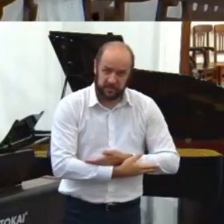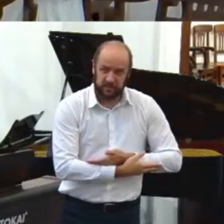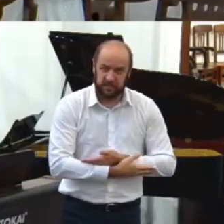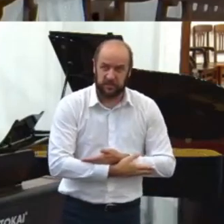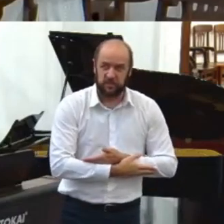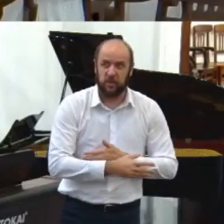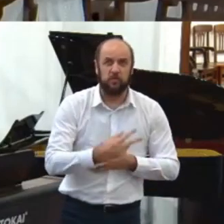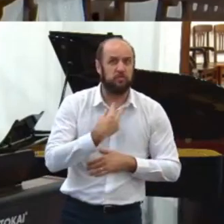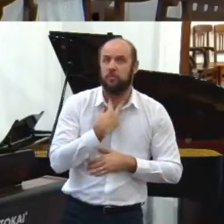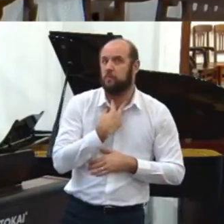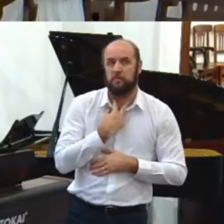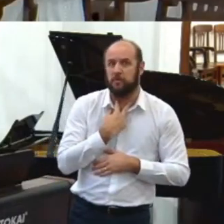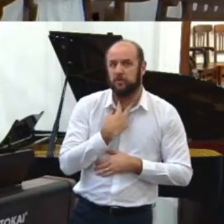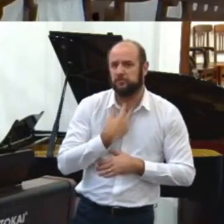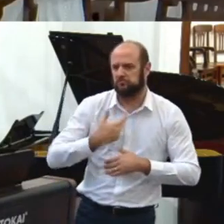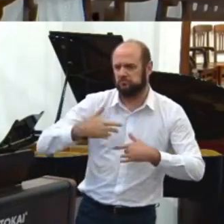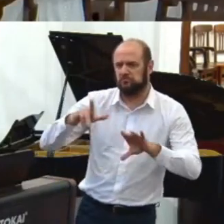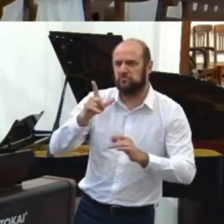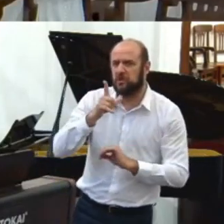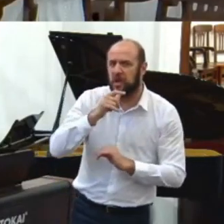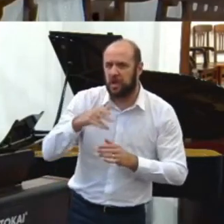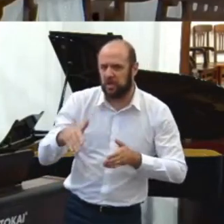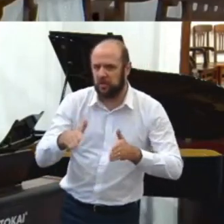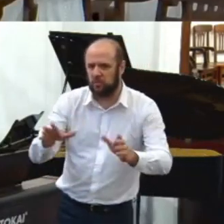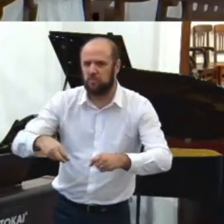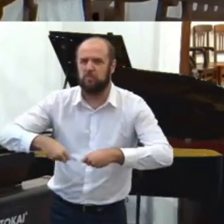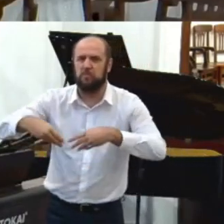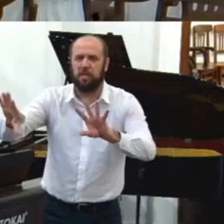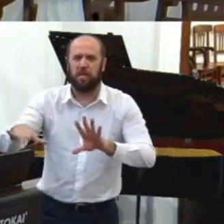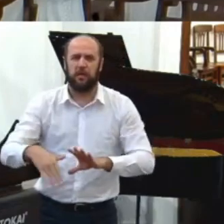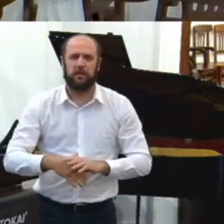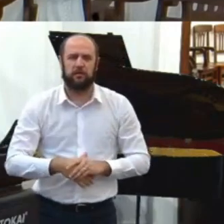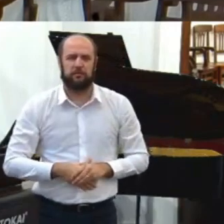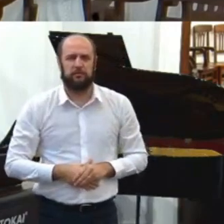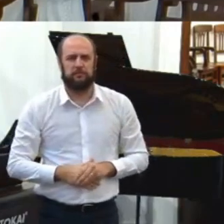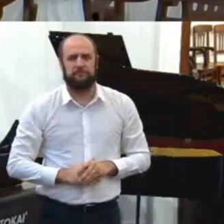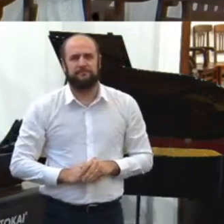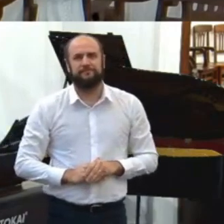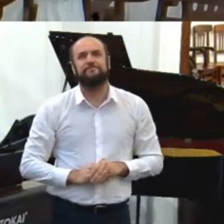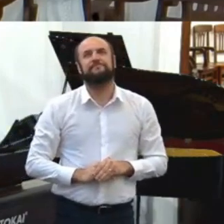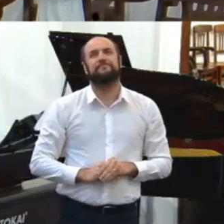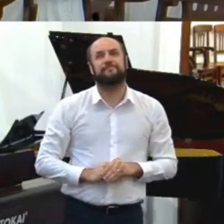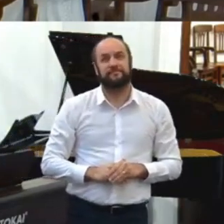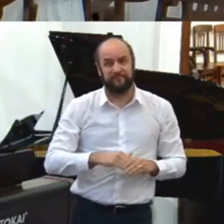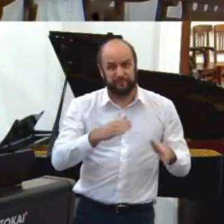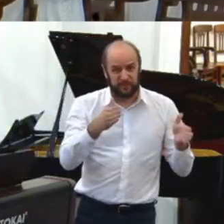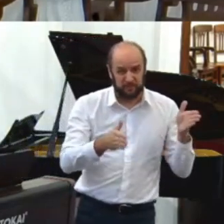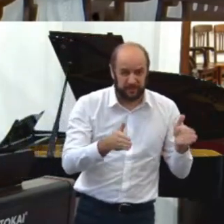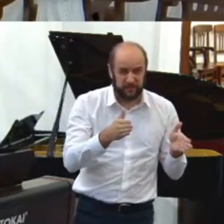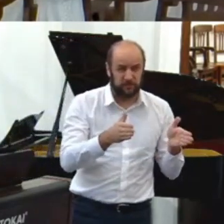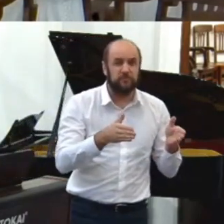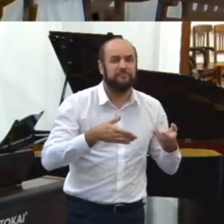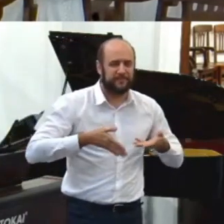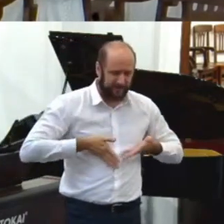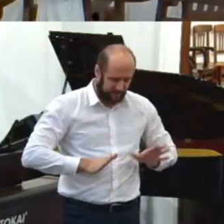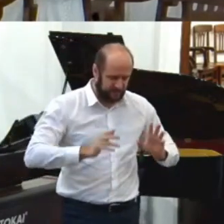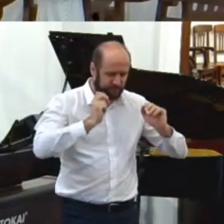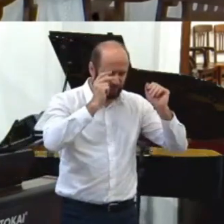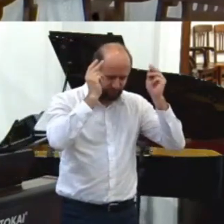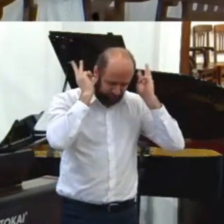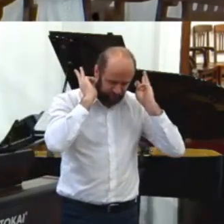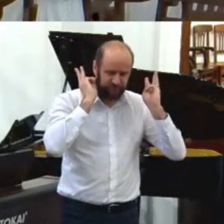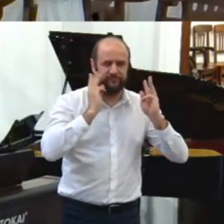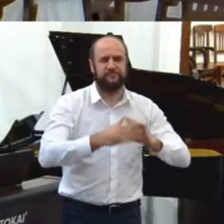que não puderam matar, afoguem no rio. Pois é nesse tempo que Joquebede e Amrão